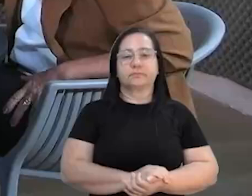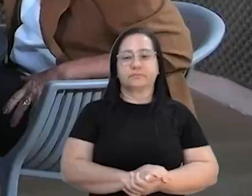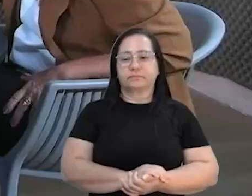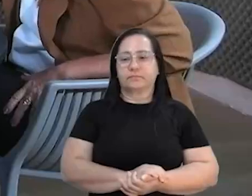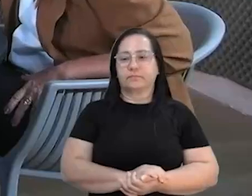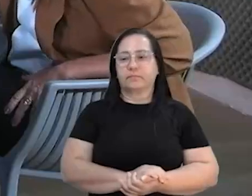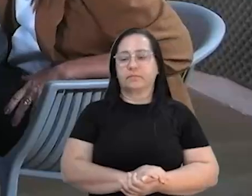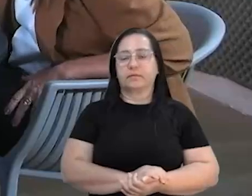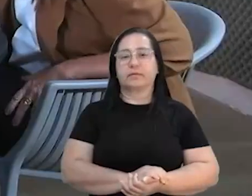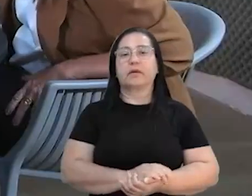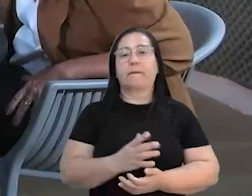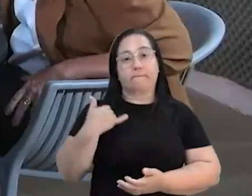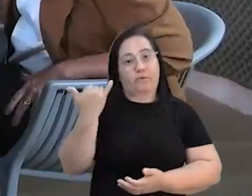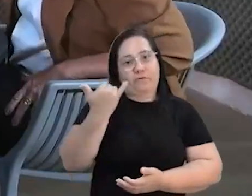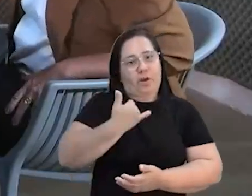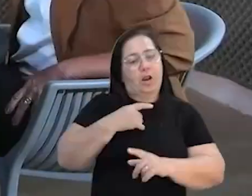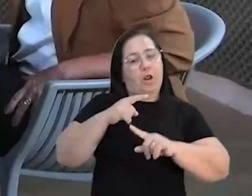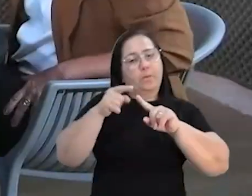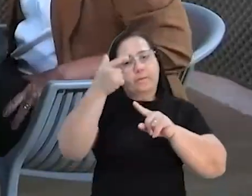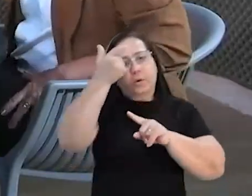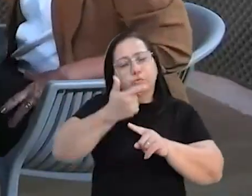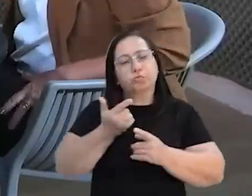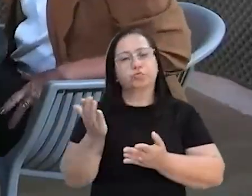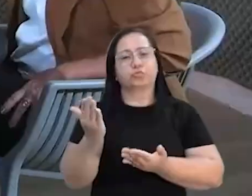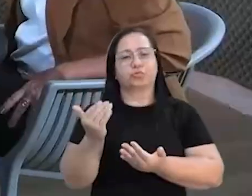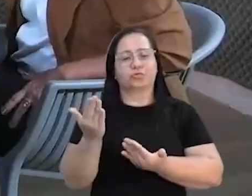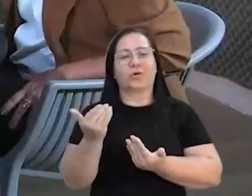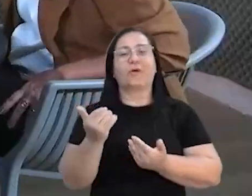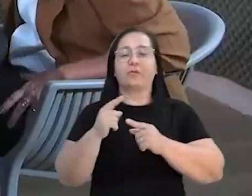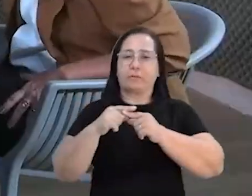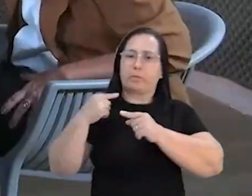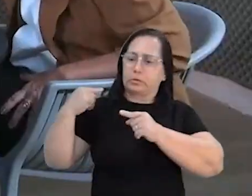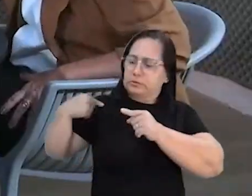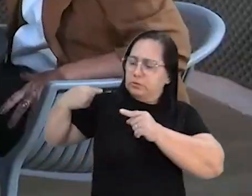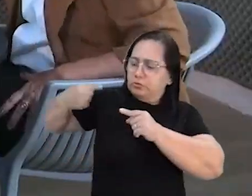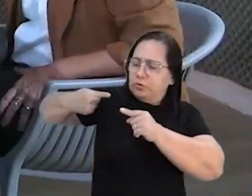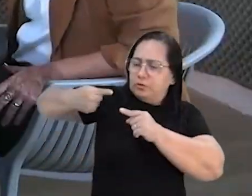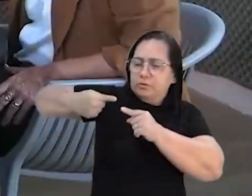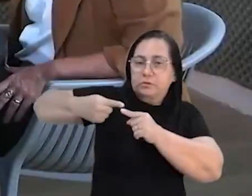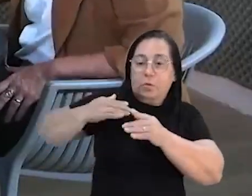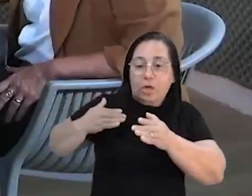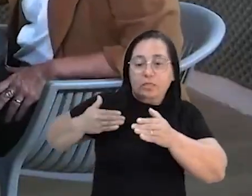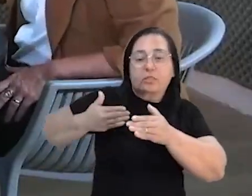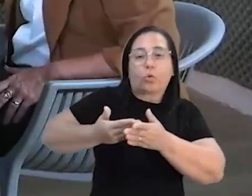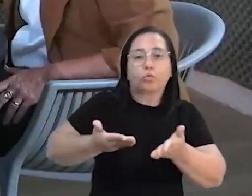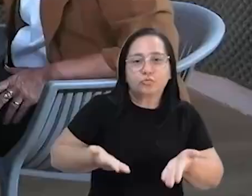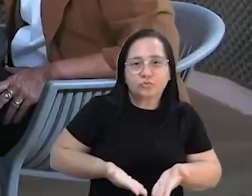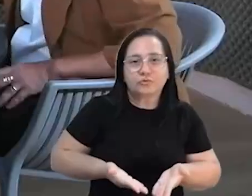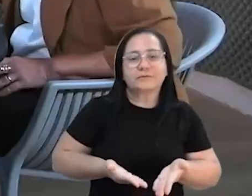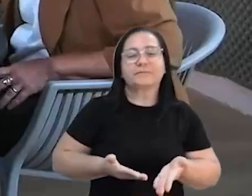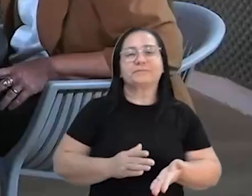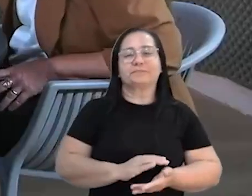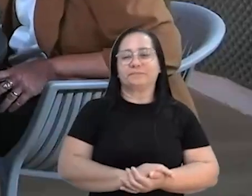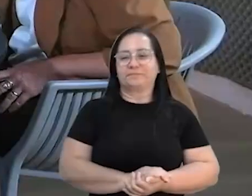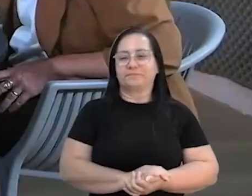não sou tão velha assim, né? Bora lembrar desse, mas podia ser de geração em geração até chegar hoje. Vamos embora, voltar para